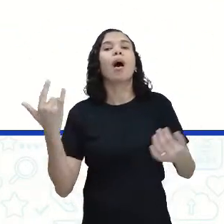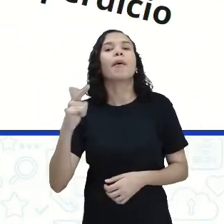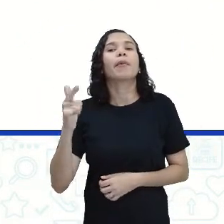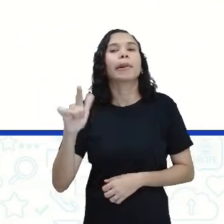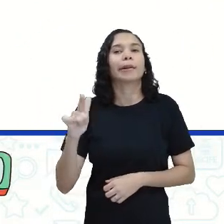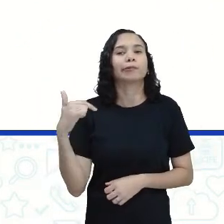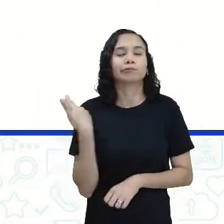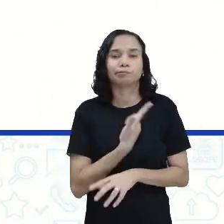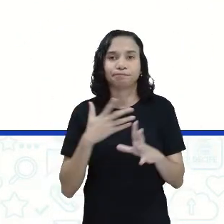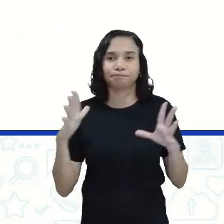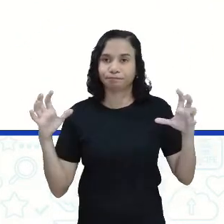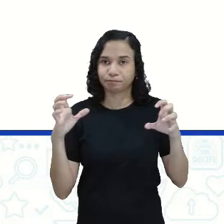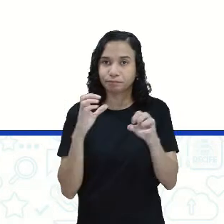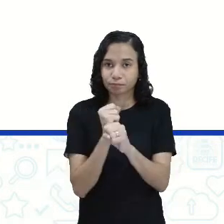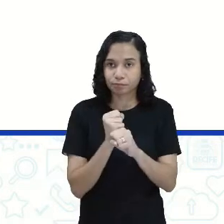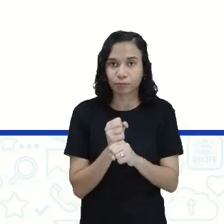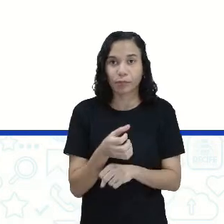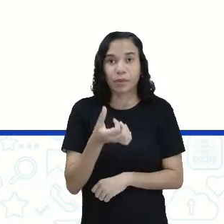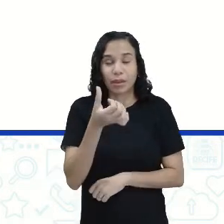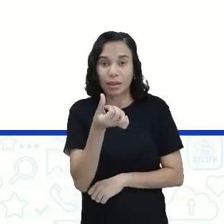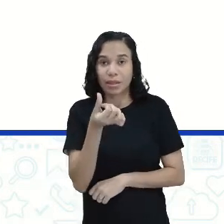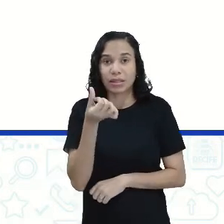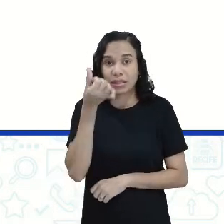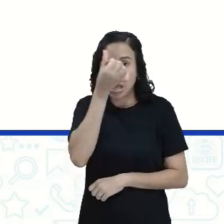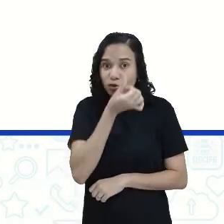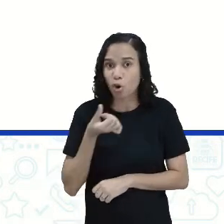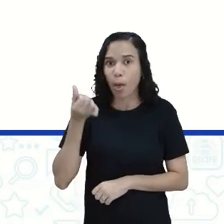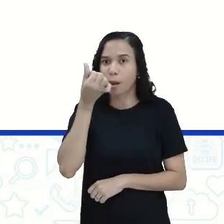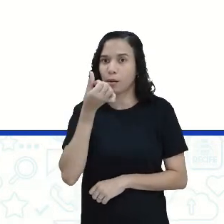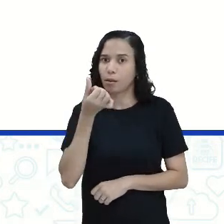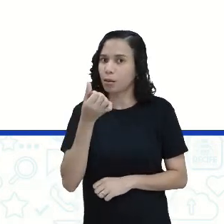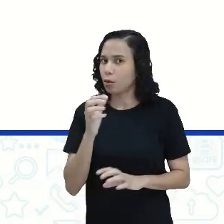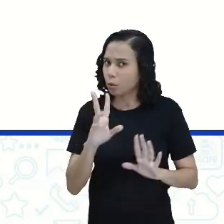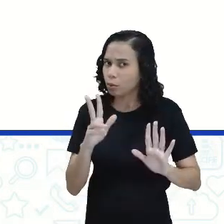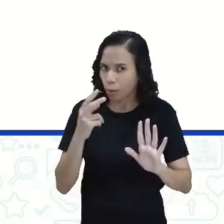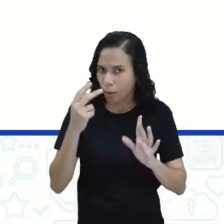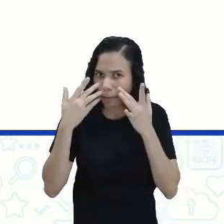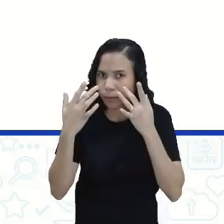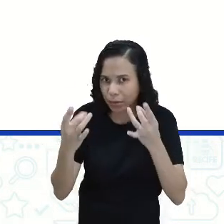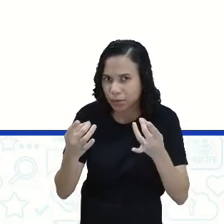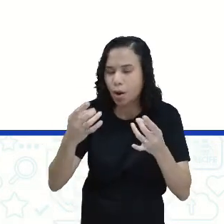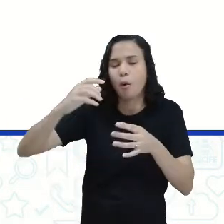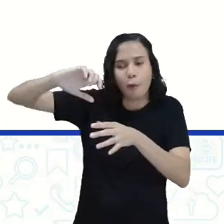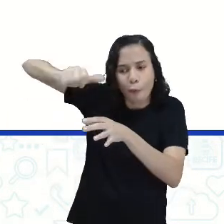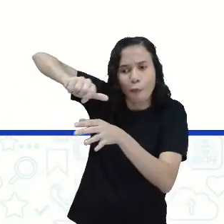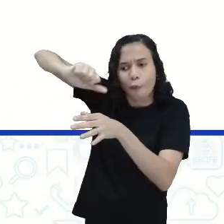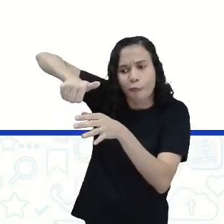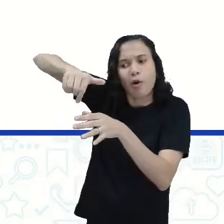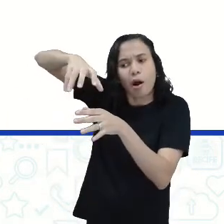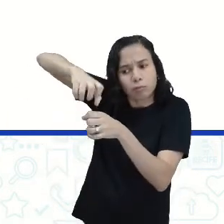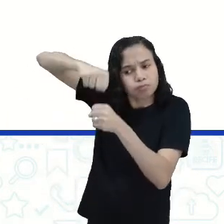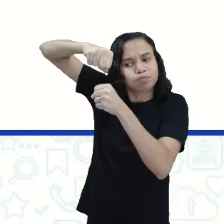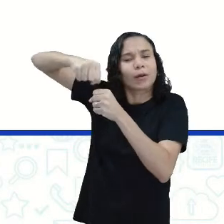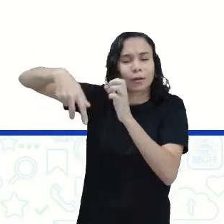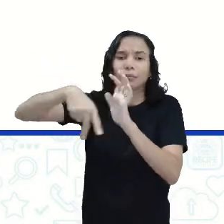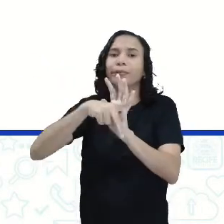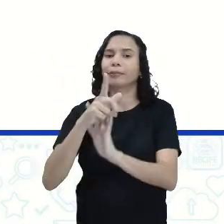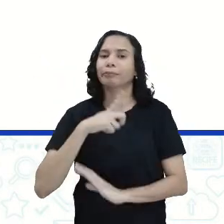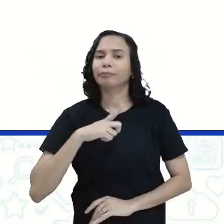essa continha. 6 horas de desperdício. Não vai fazer isso não, hein? Observa a torneira para não estar